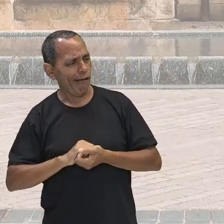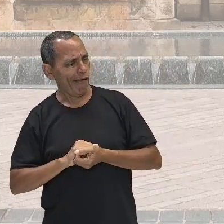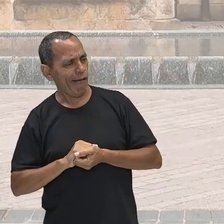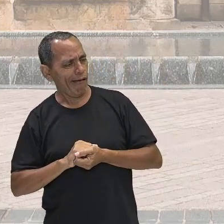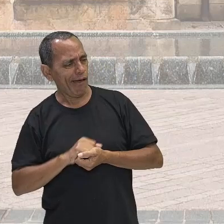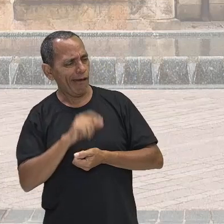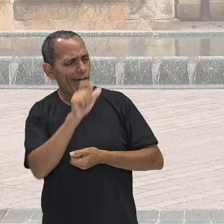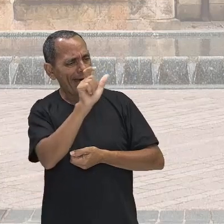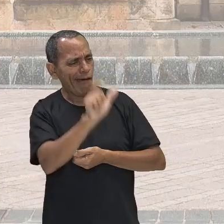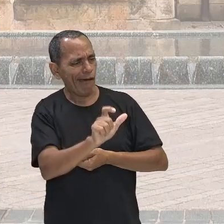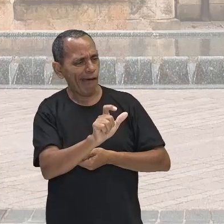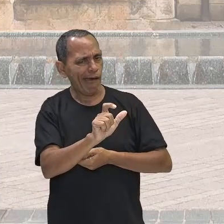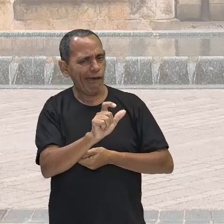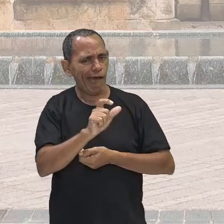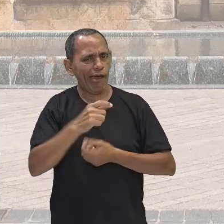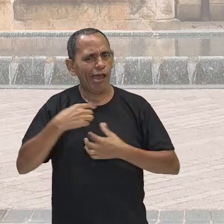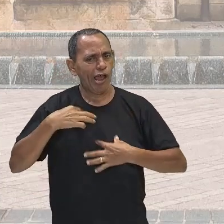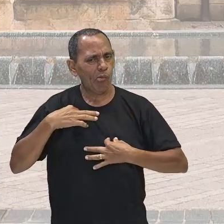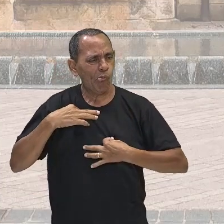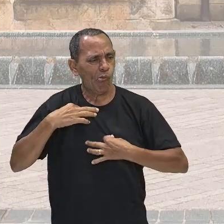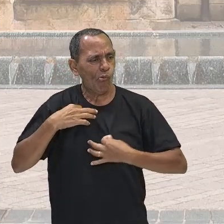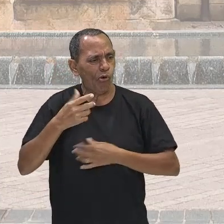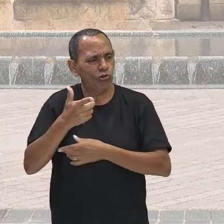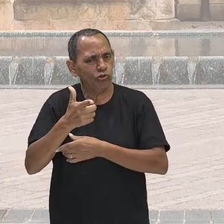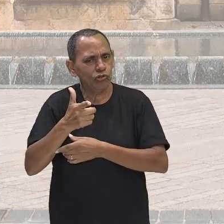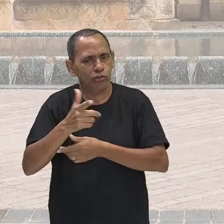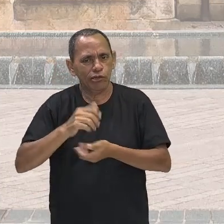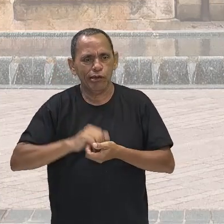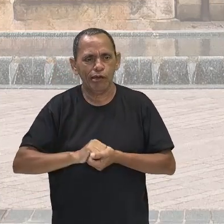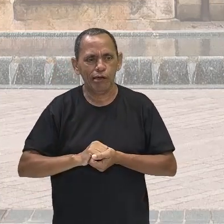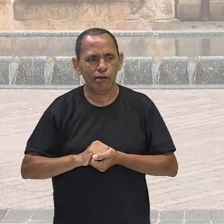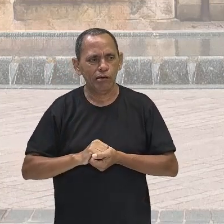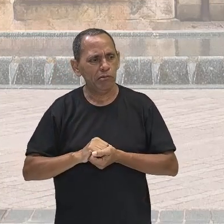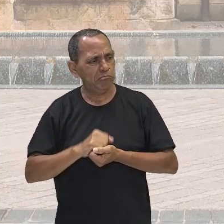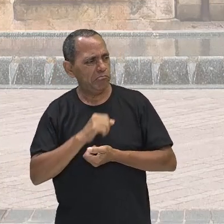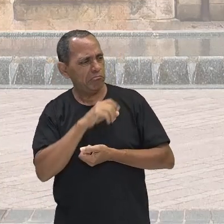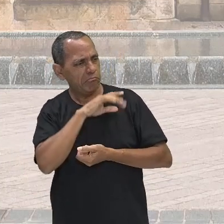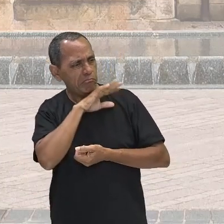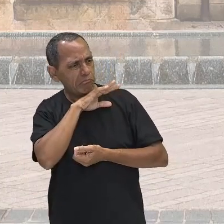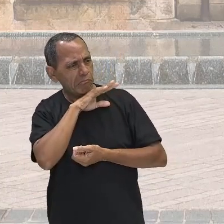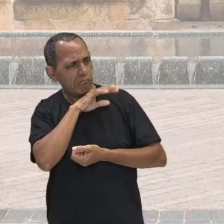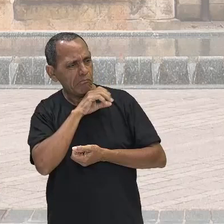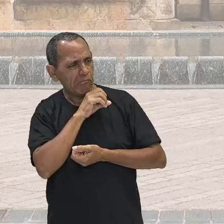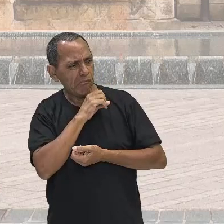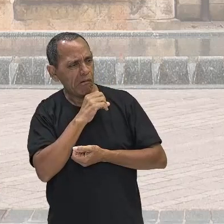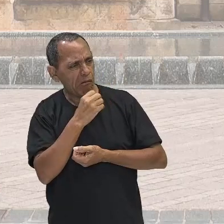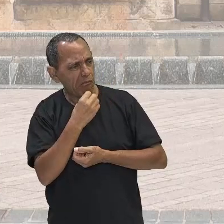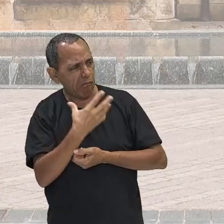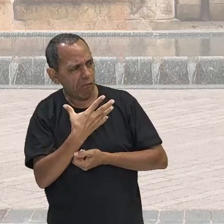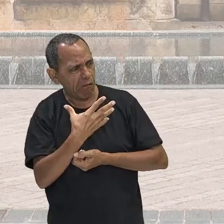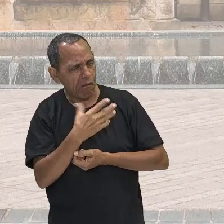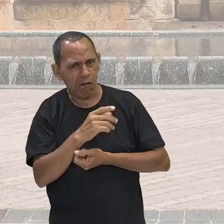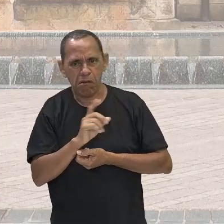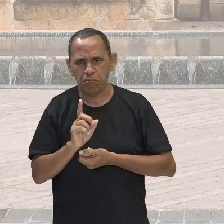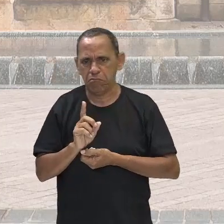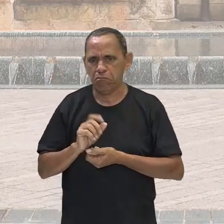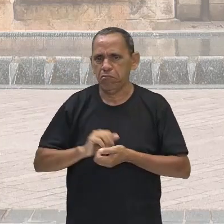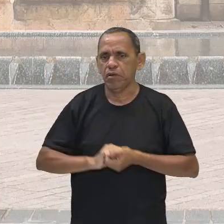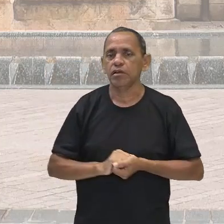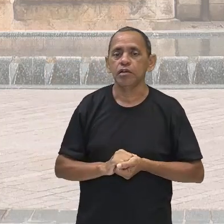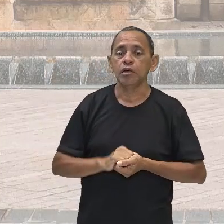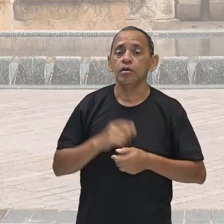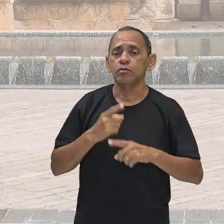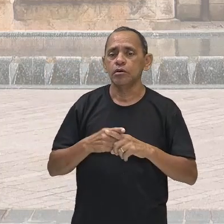está sem camisa, ele não está muito bem. Não, ninguém vai dizer isso. Por quê? Porque aqui para nós,